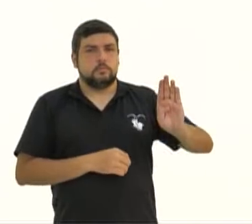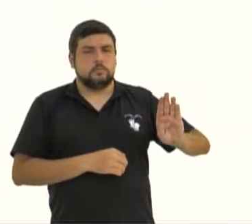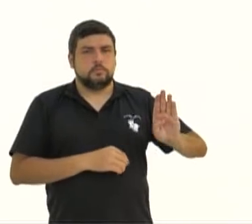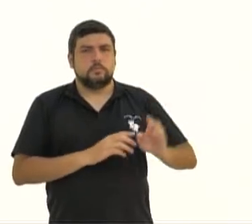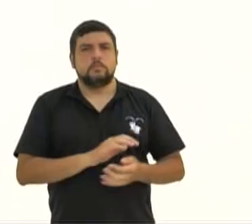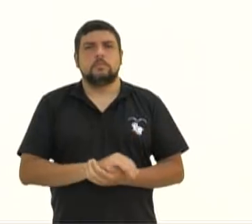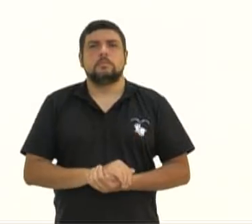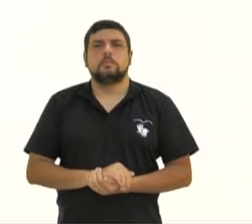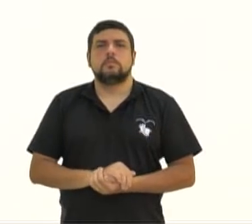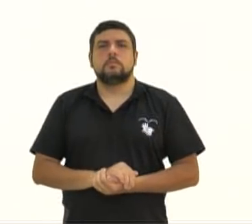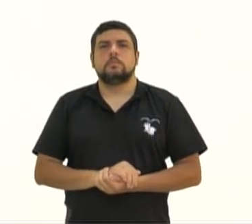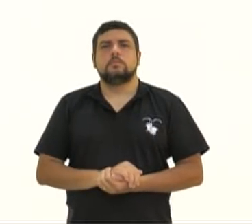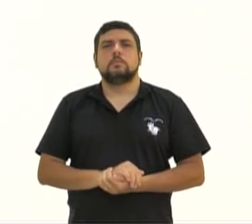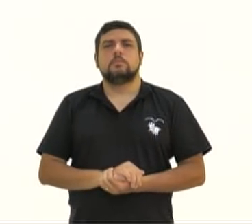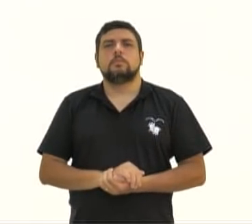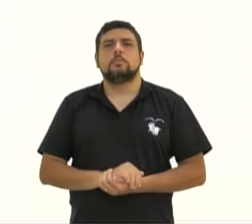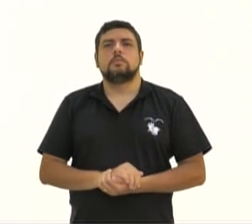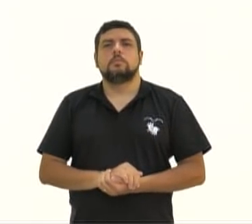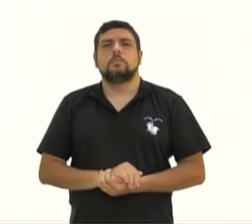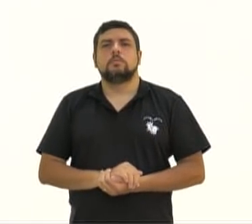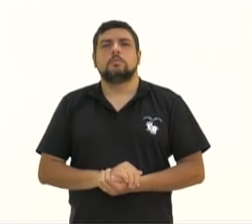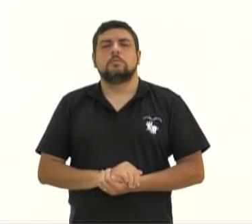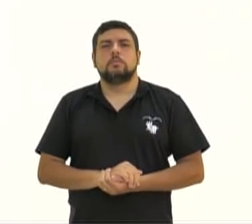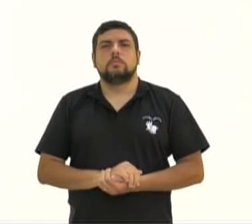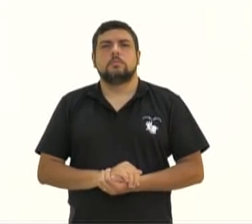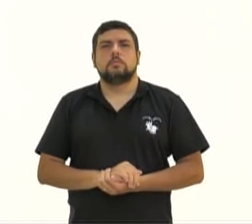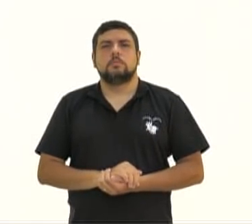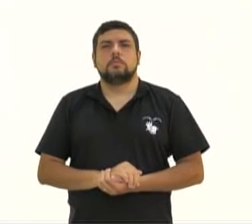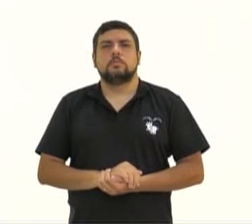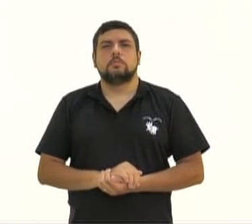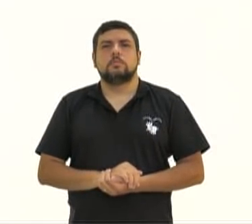conhece child, teacher,